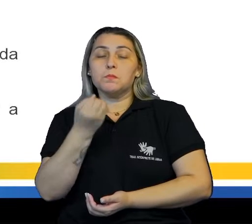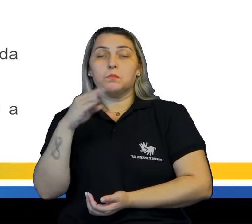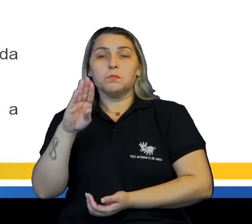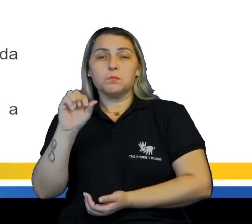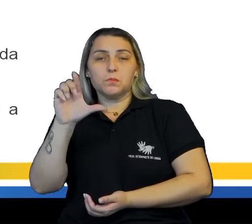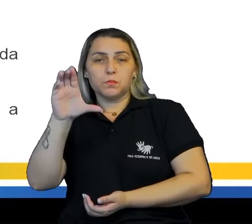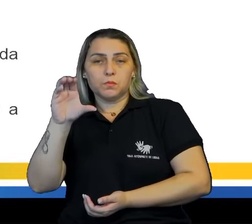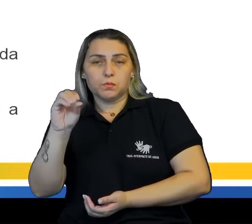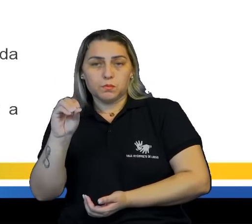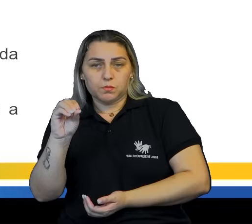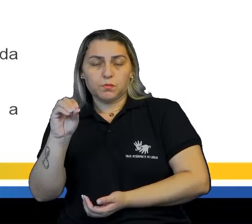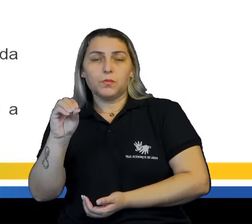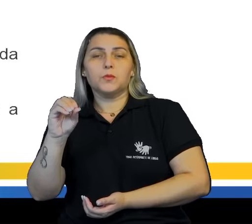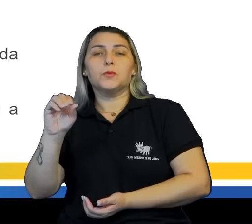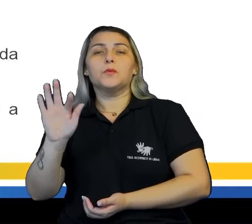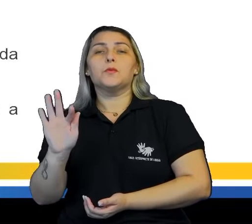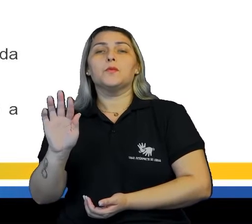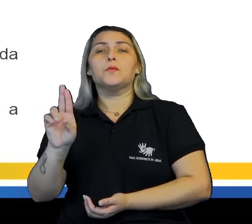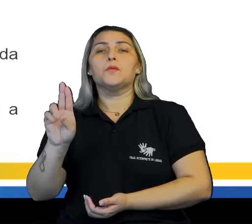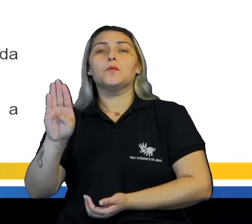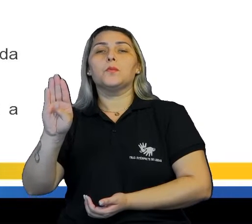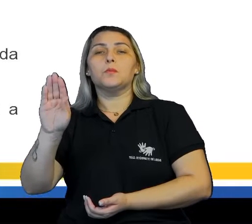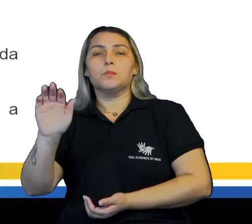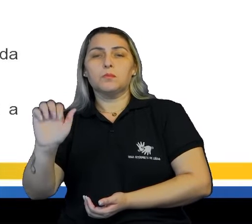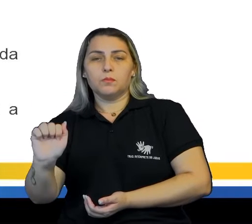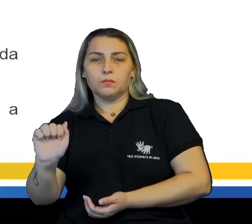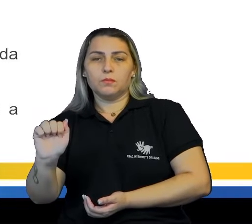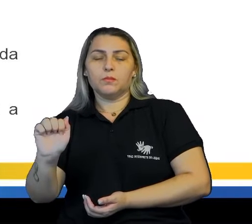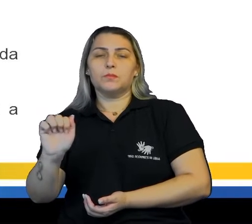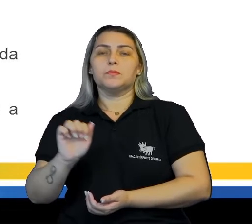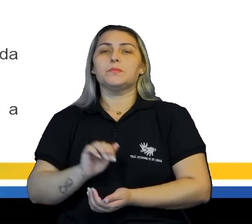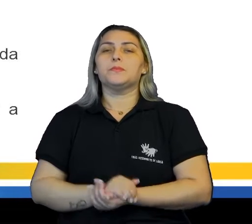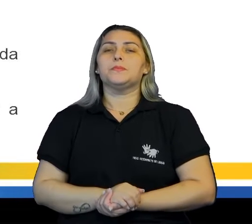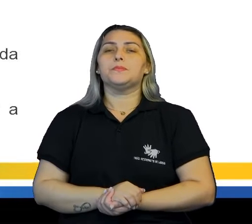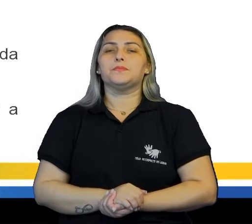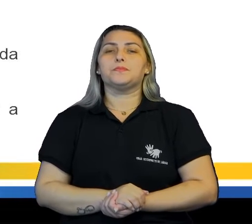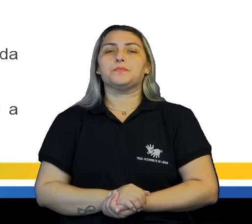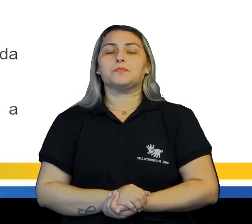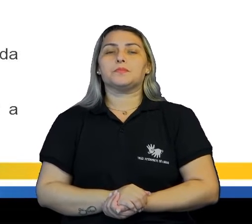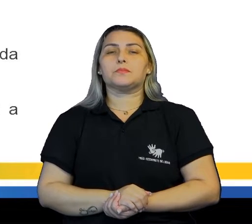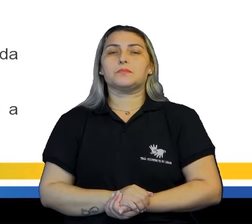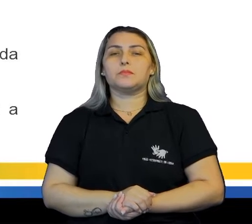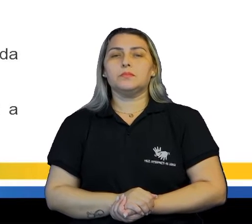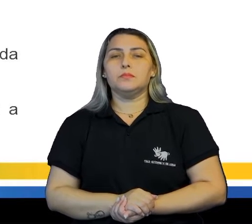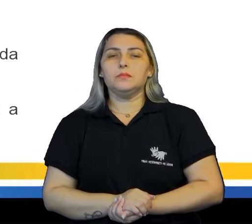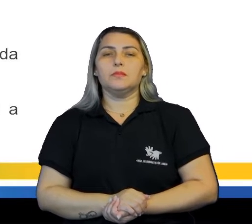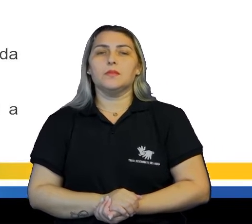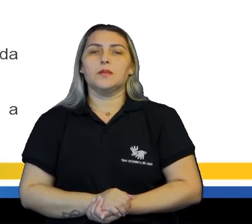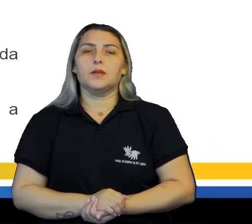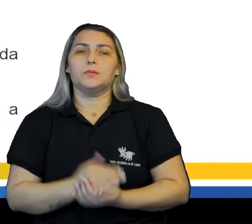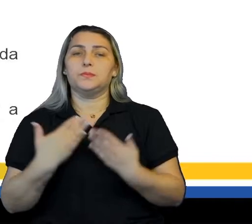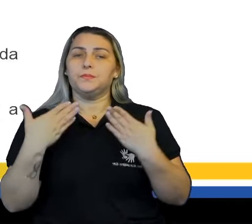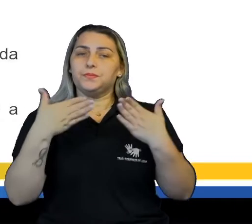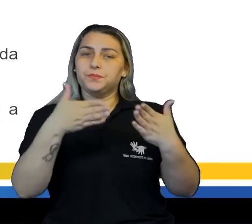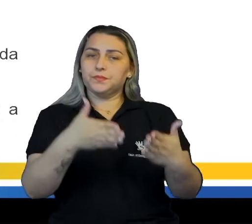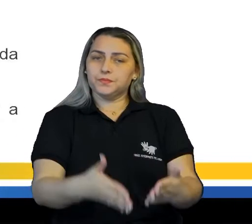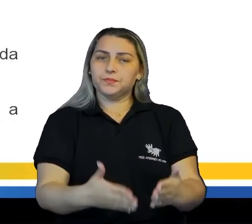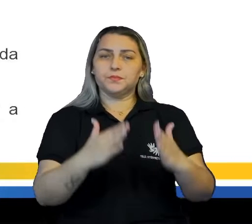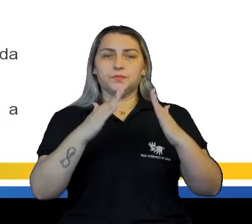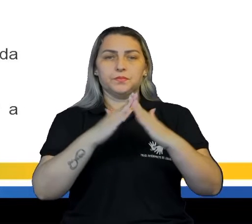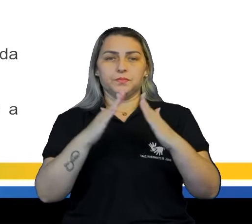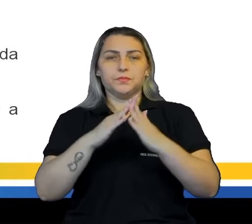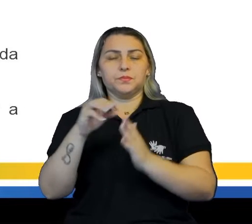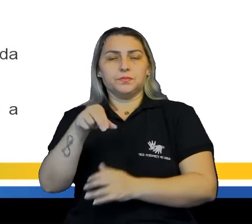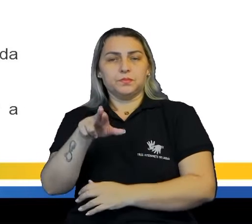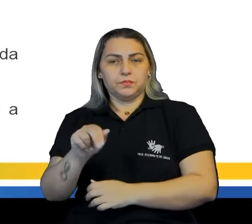família, boa pra caramba, o bolo de fubá cremoso. Vou repetir essa última frase. Quando eles chegarão em